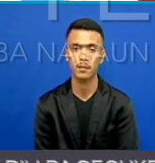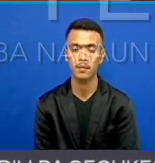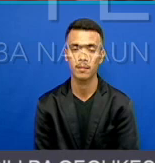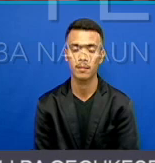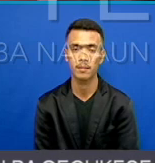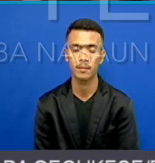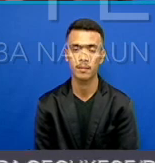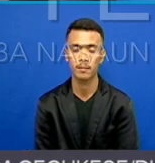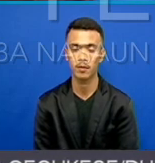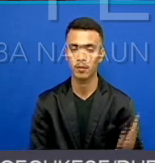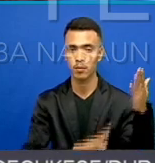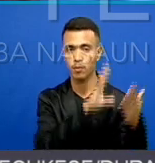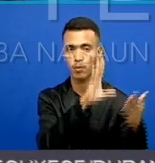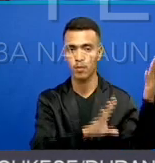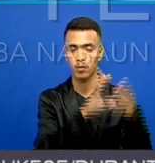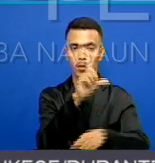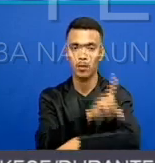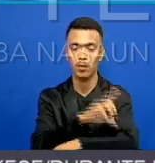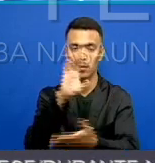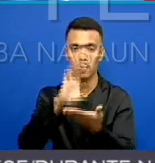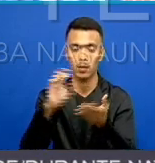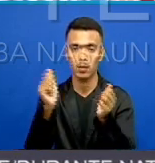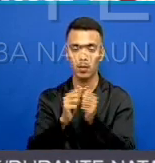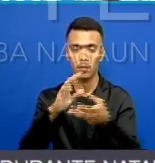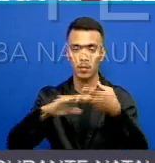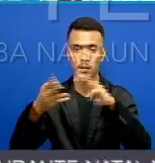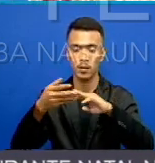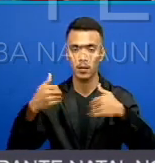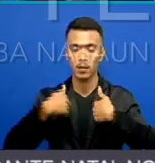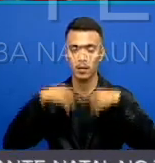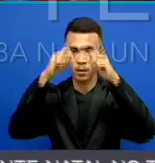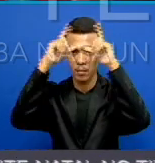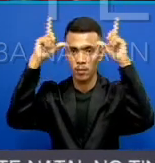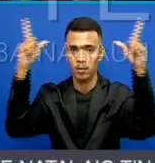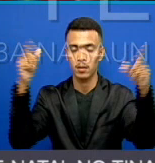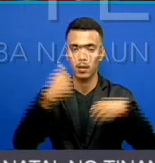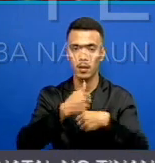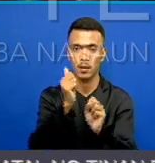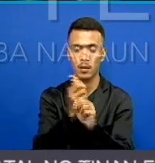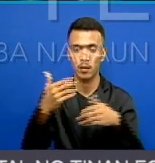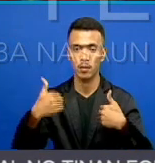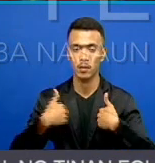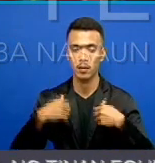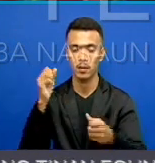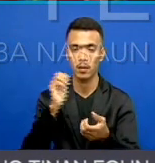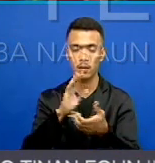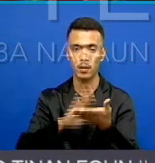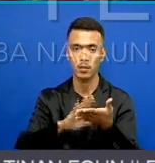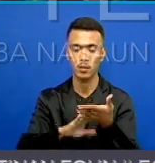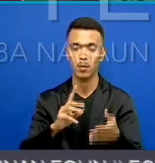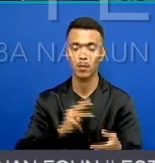da comemoração Lorong Mundial Ciência na Matemática e Timor-Leste badala sanulu, né? Halau e Escola Secundário Geral Kairala